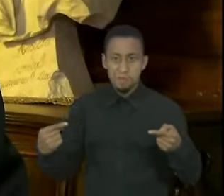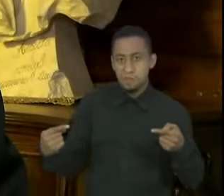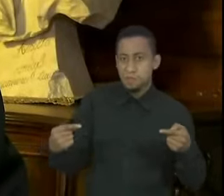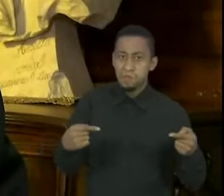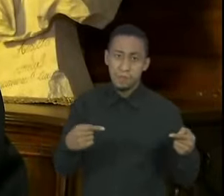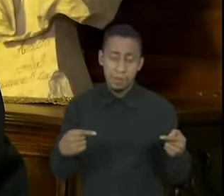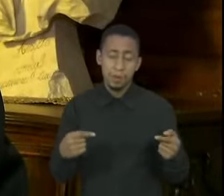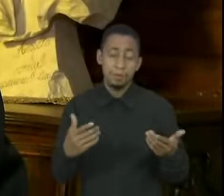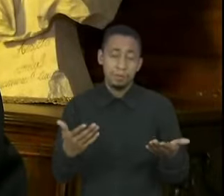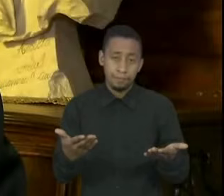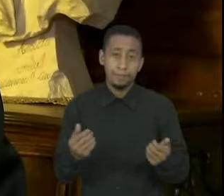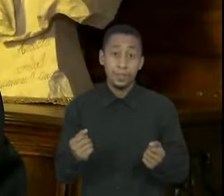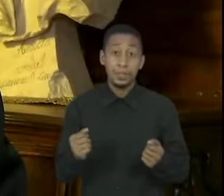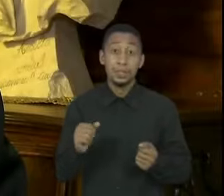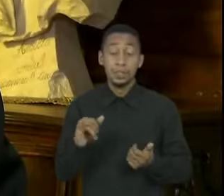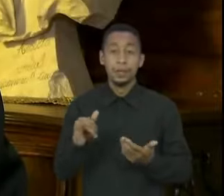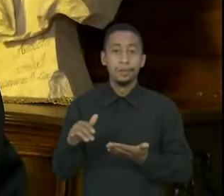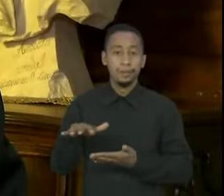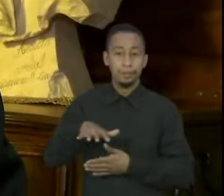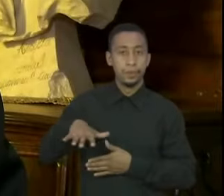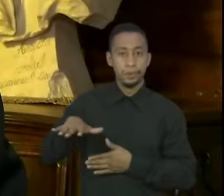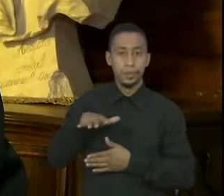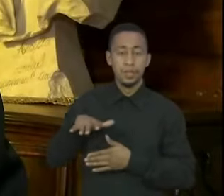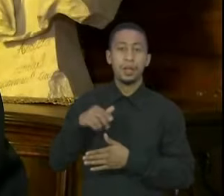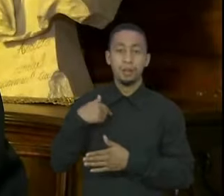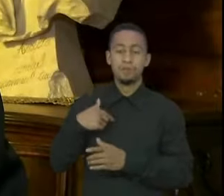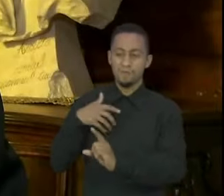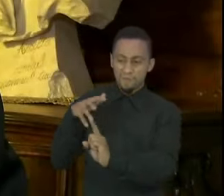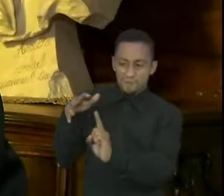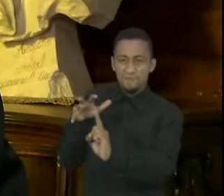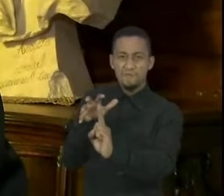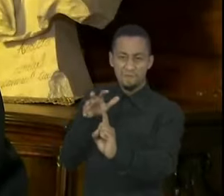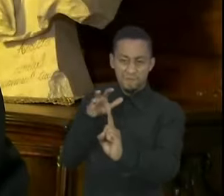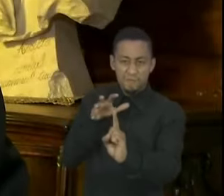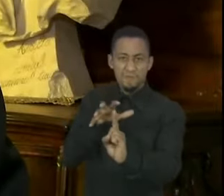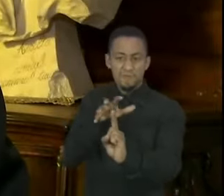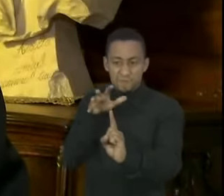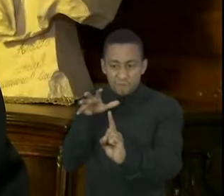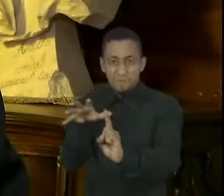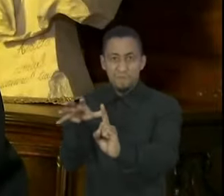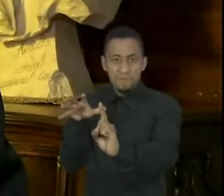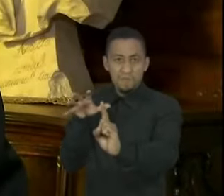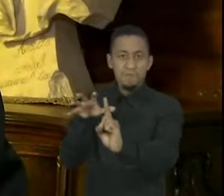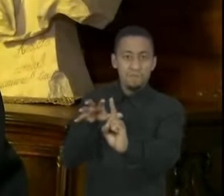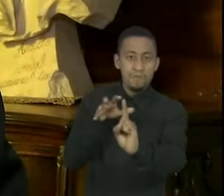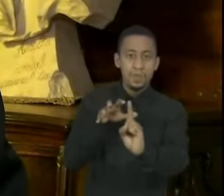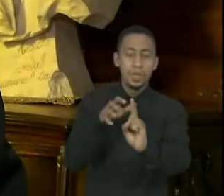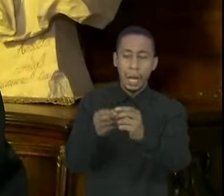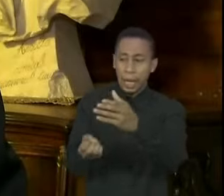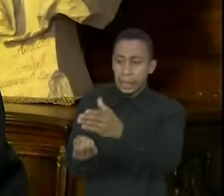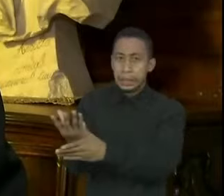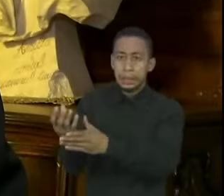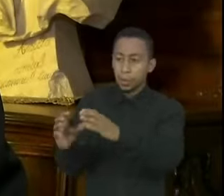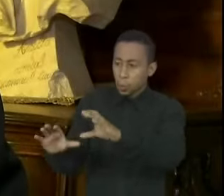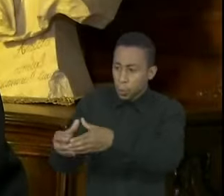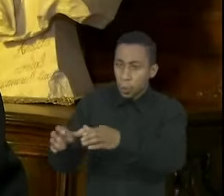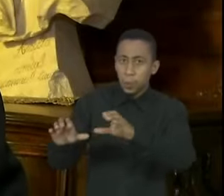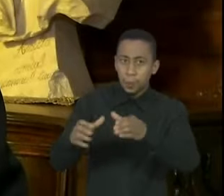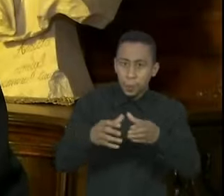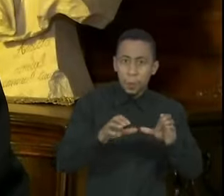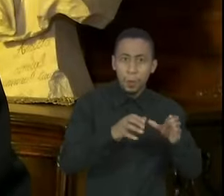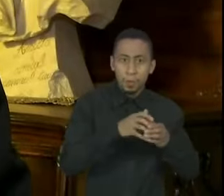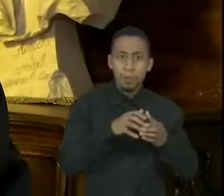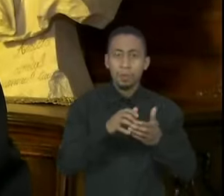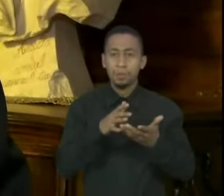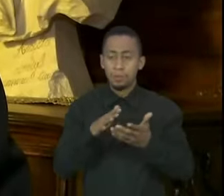ideólogos que vão batendo numa tecla vão batendo numa tecla vão fazendo seguidores e seguidores